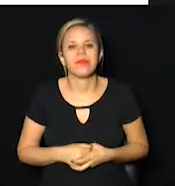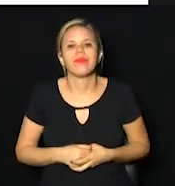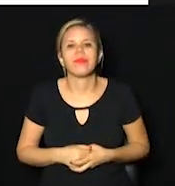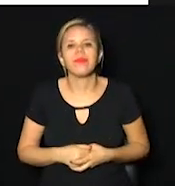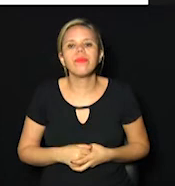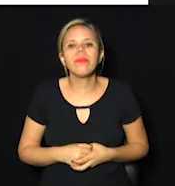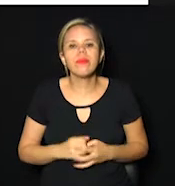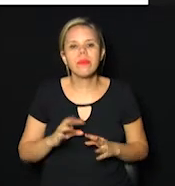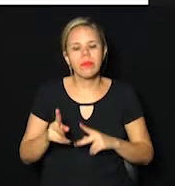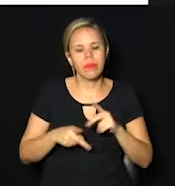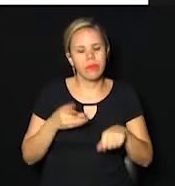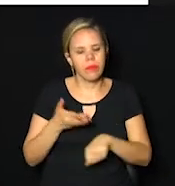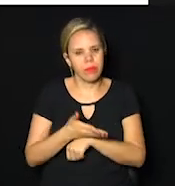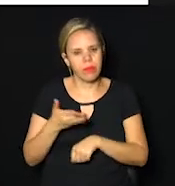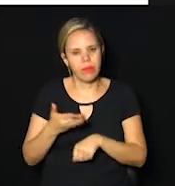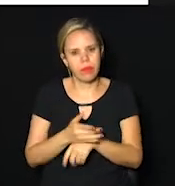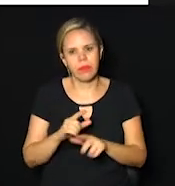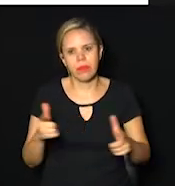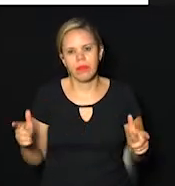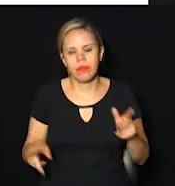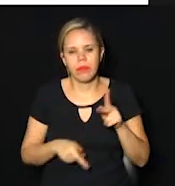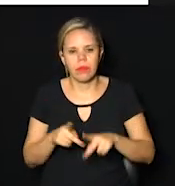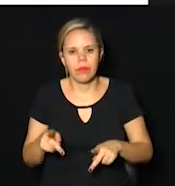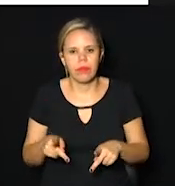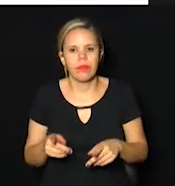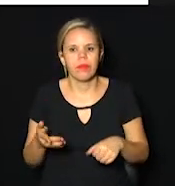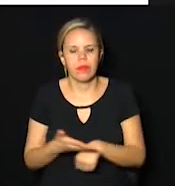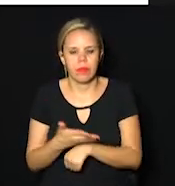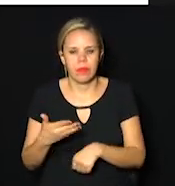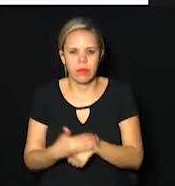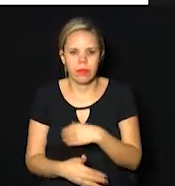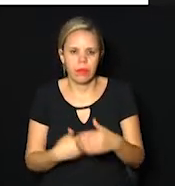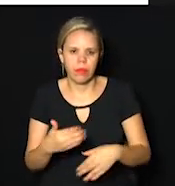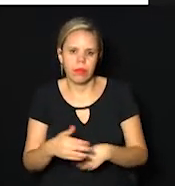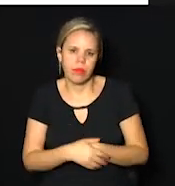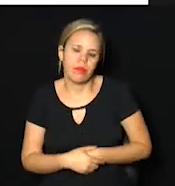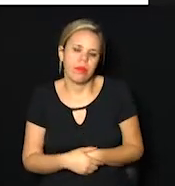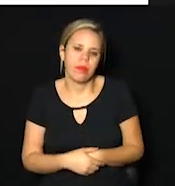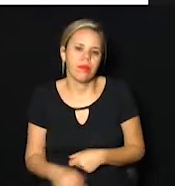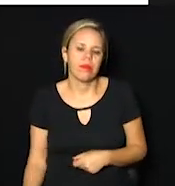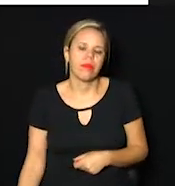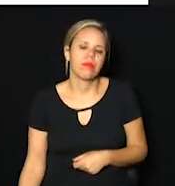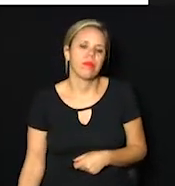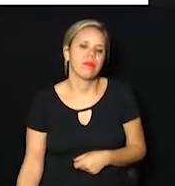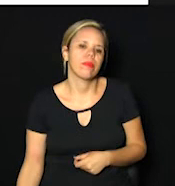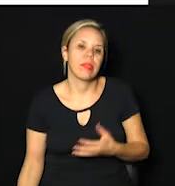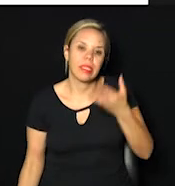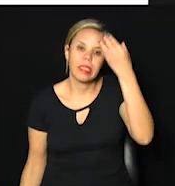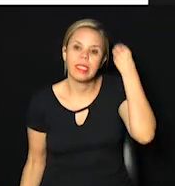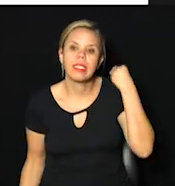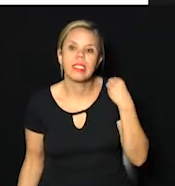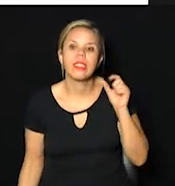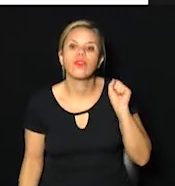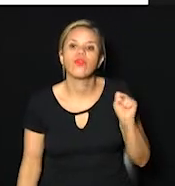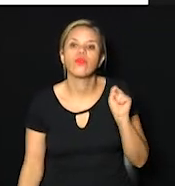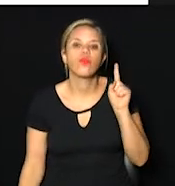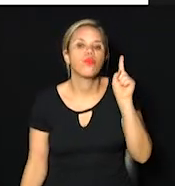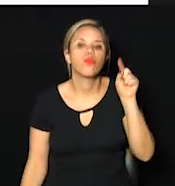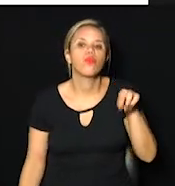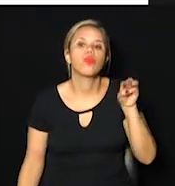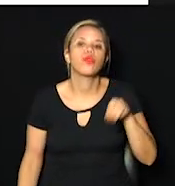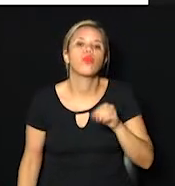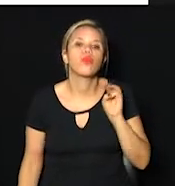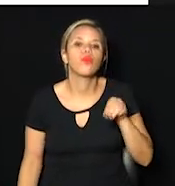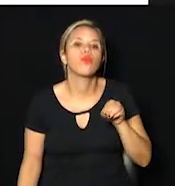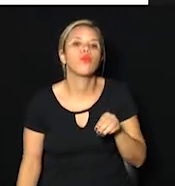todos participando, ou com a maior parte participando do processo. Então, esqueçam-se um minuto,